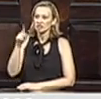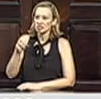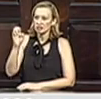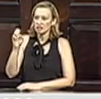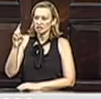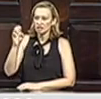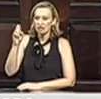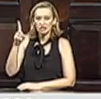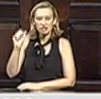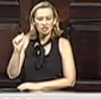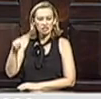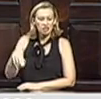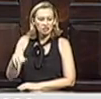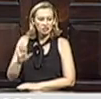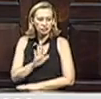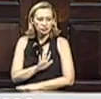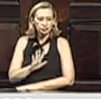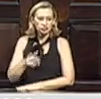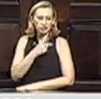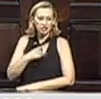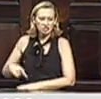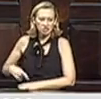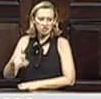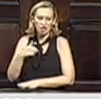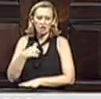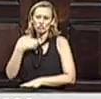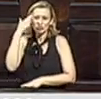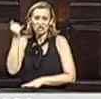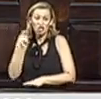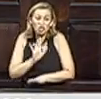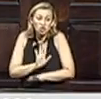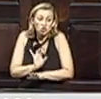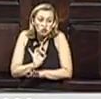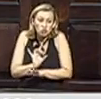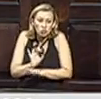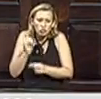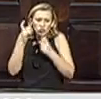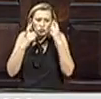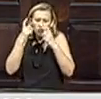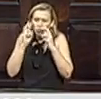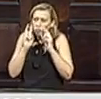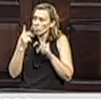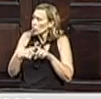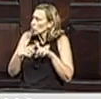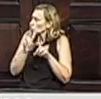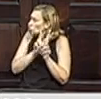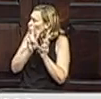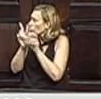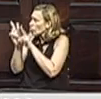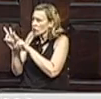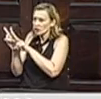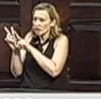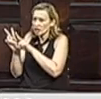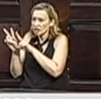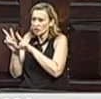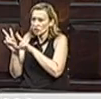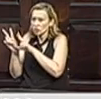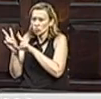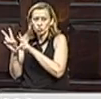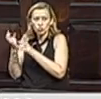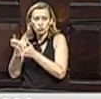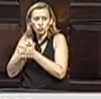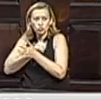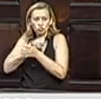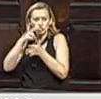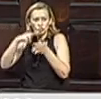Senhor presidente, eu sei, eu já estou preocupado, porque eu estou olhando ali a votação e é